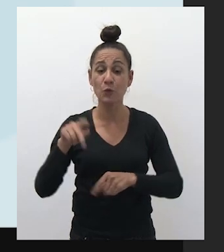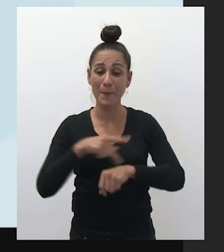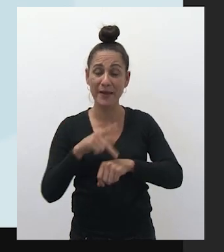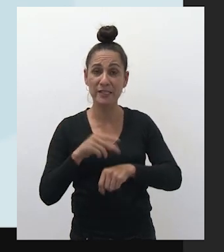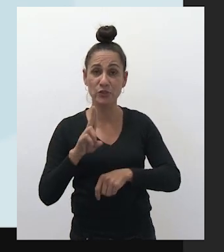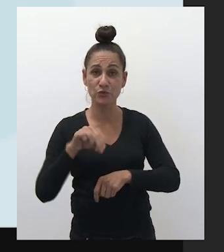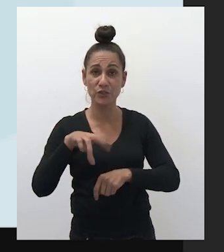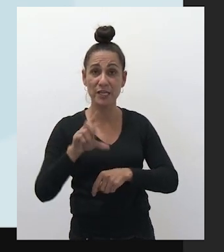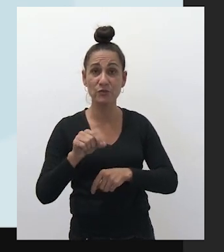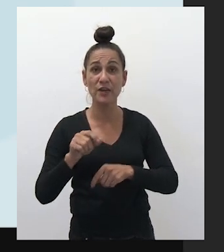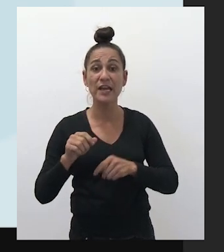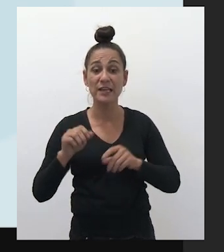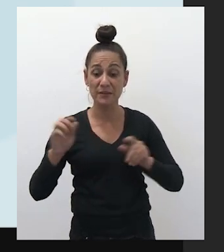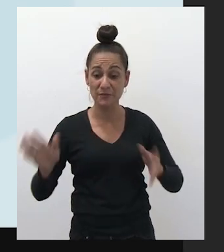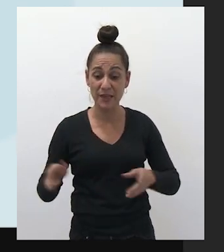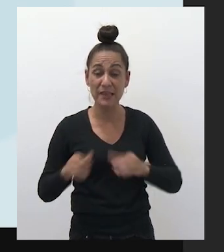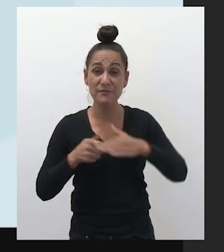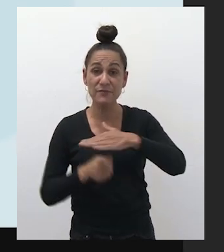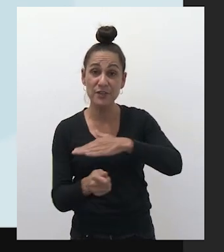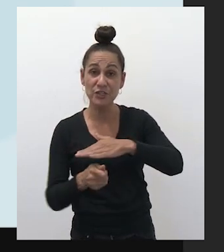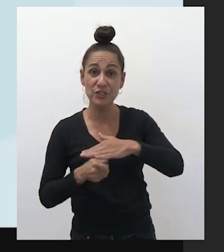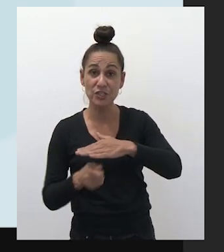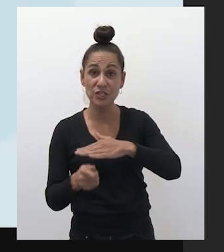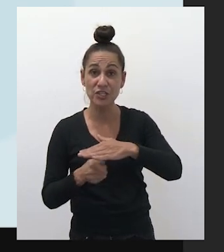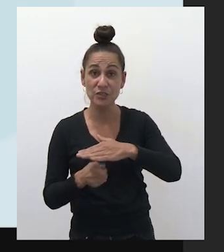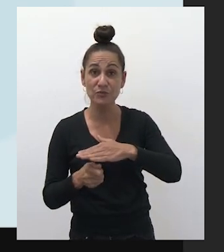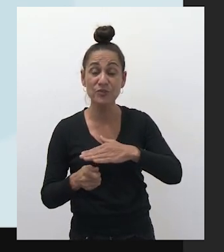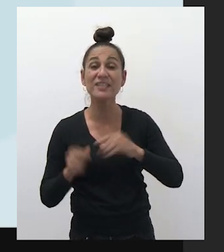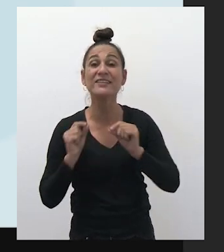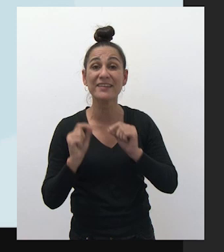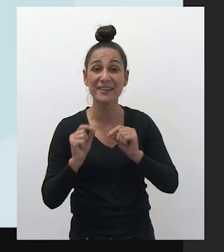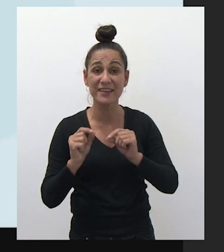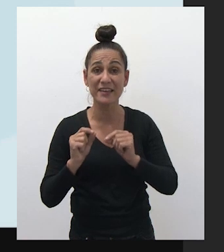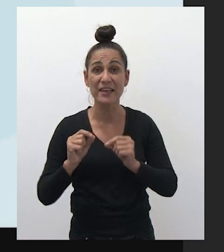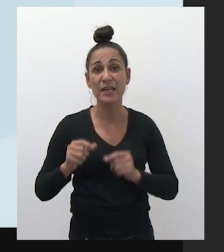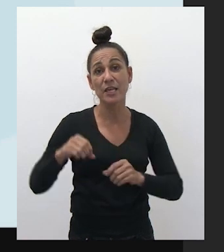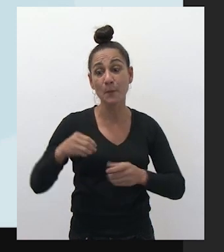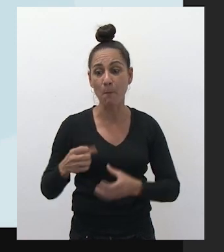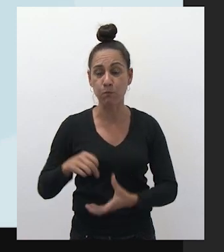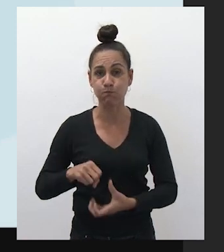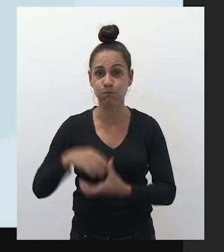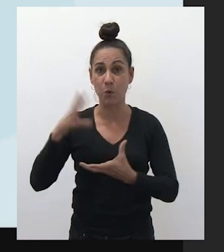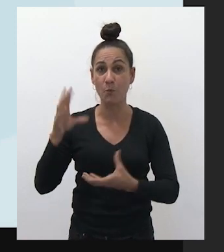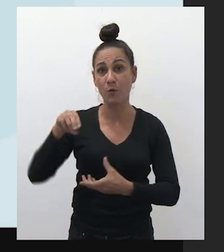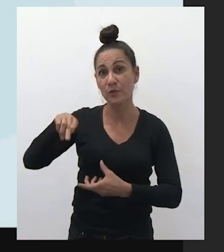em armas nucleares, com risco de explodir o mundo e o futuro.